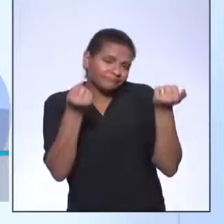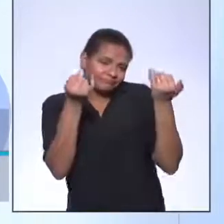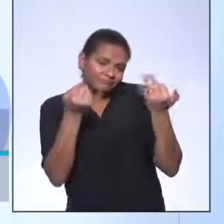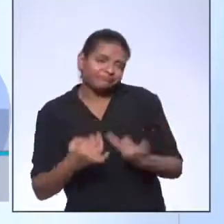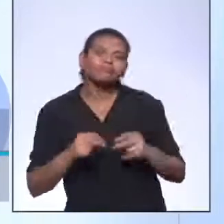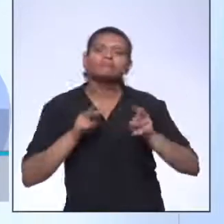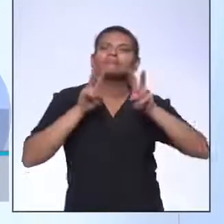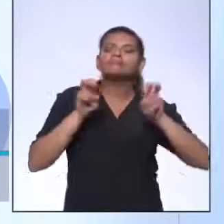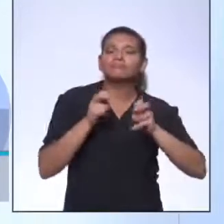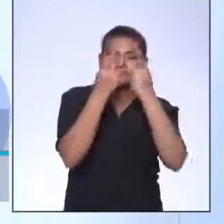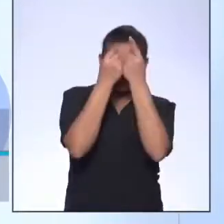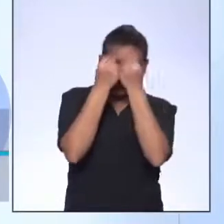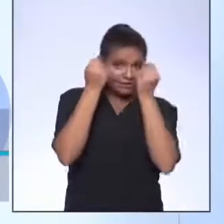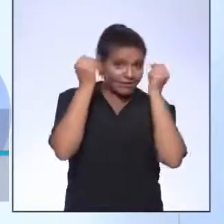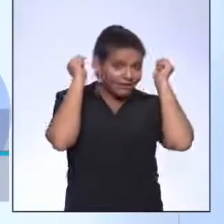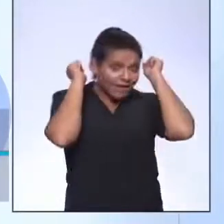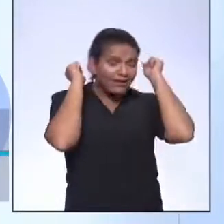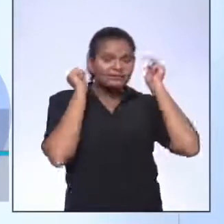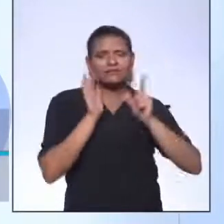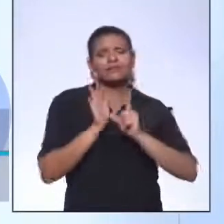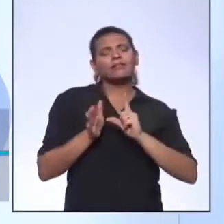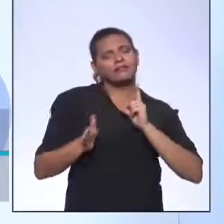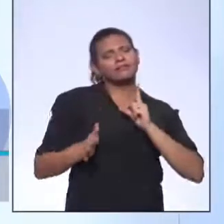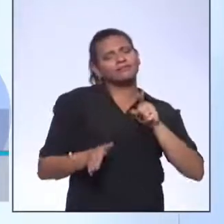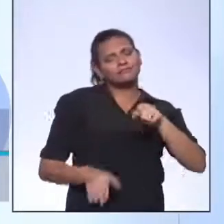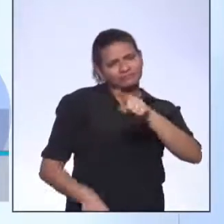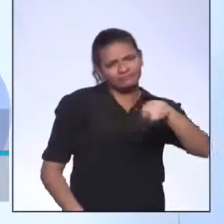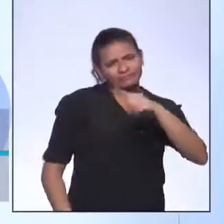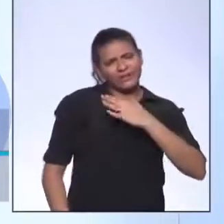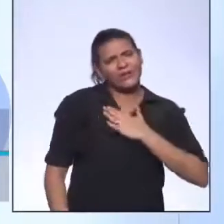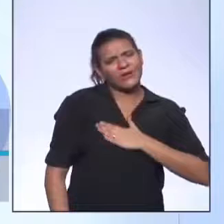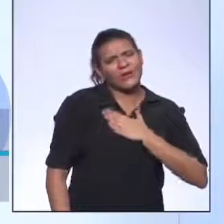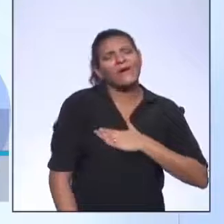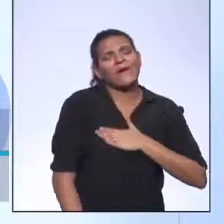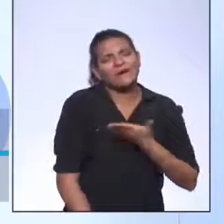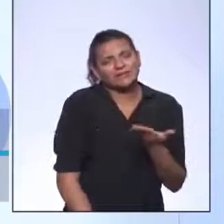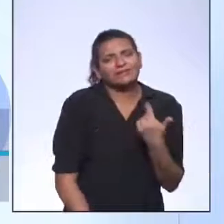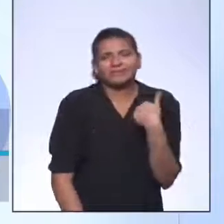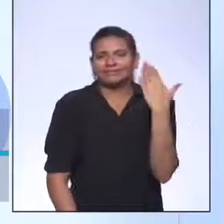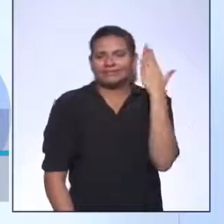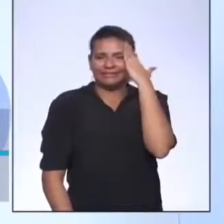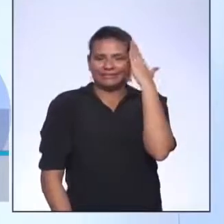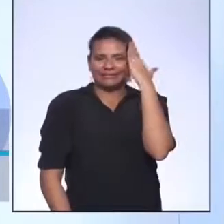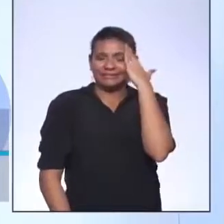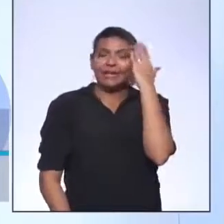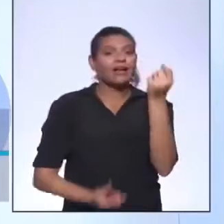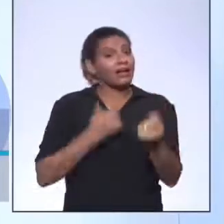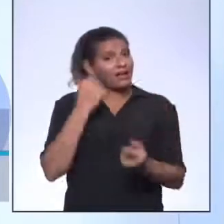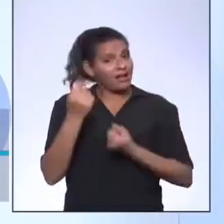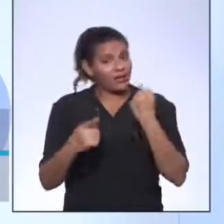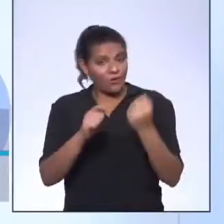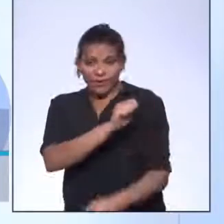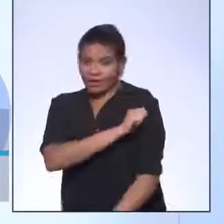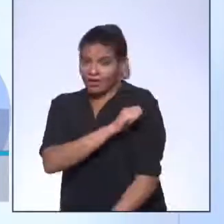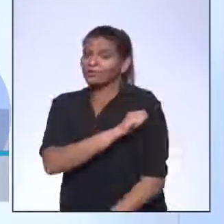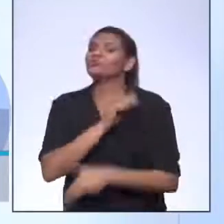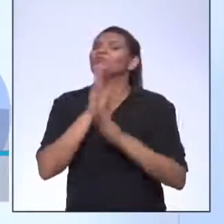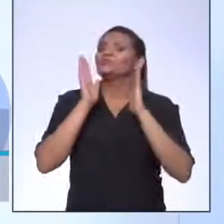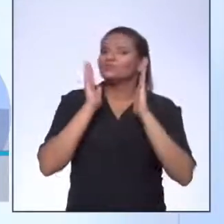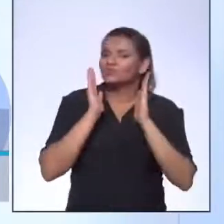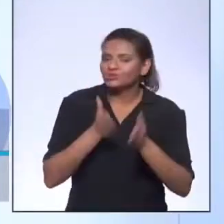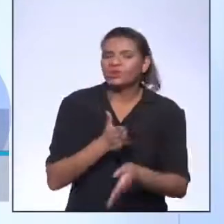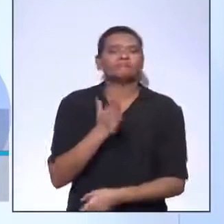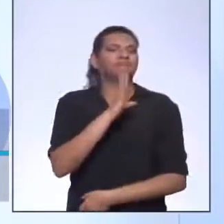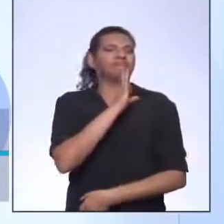a Grécia, como nós sabemos que é um tema que os alunos gostam muito e geralmente eles já têm algum conhecimento, porque tem muitos jogos de videogame